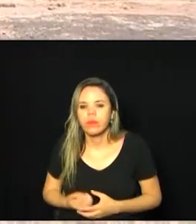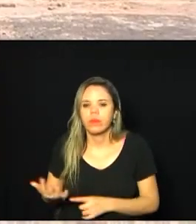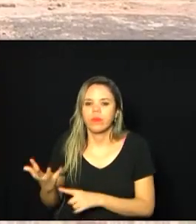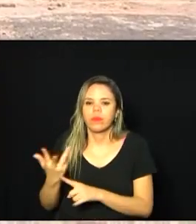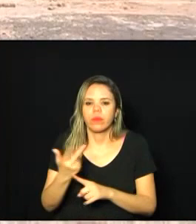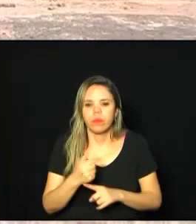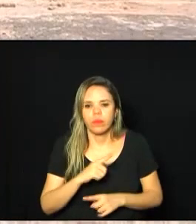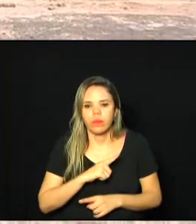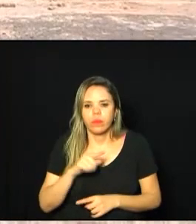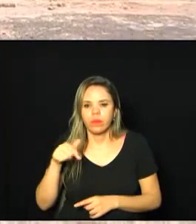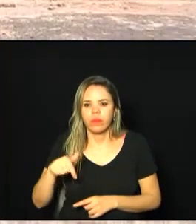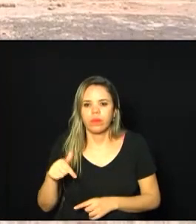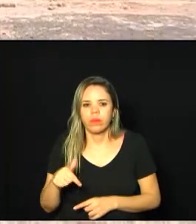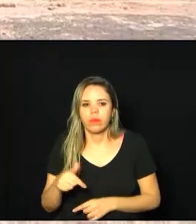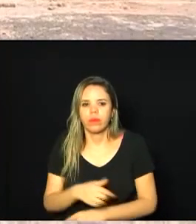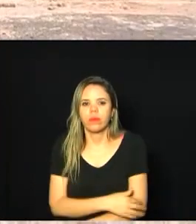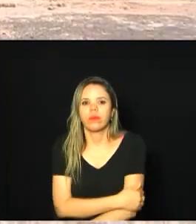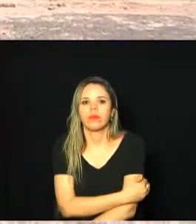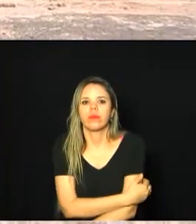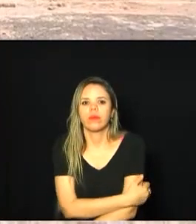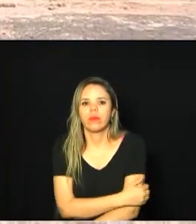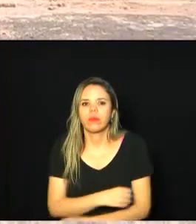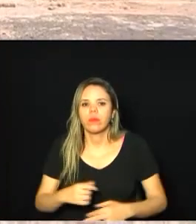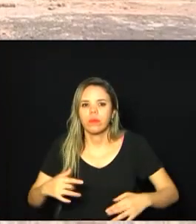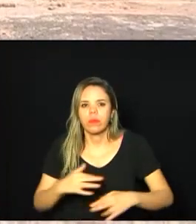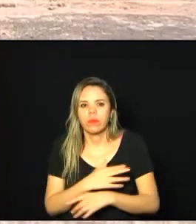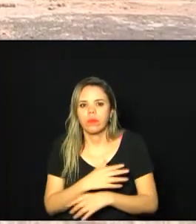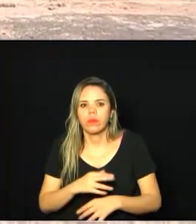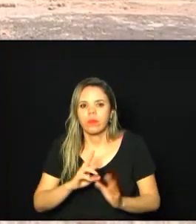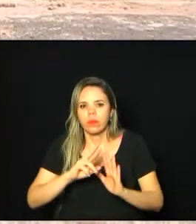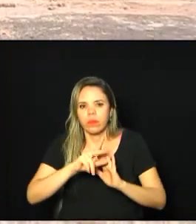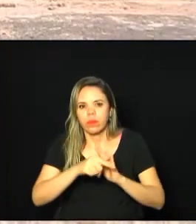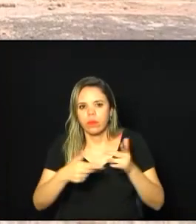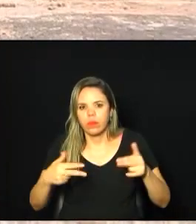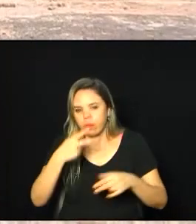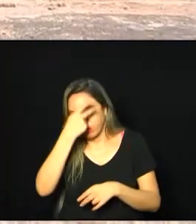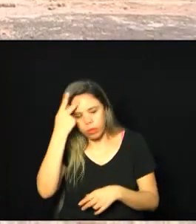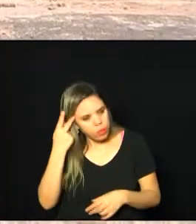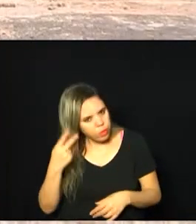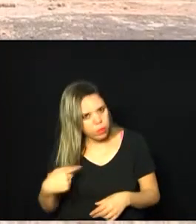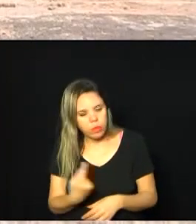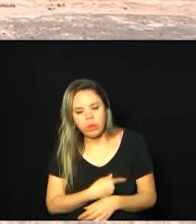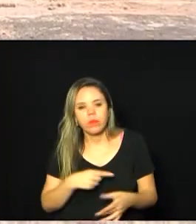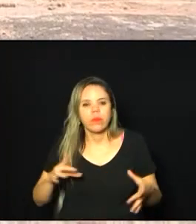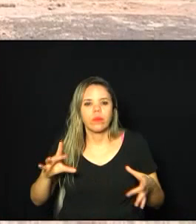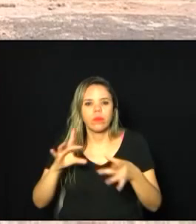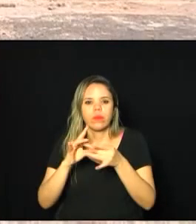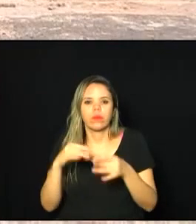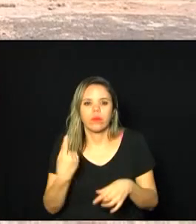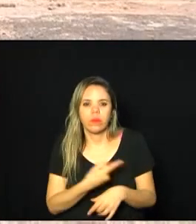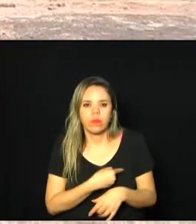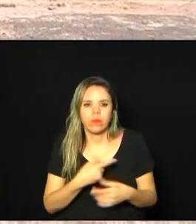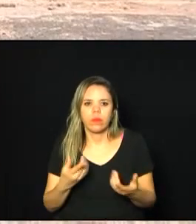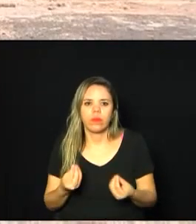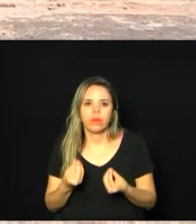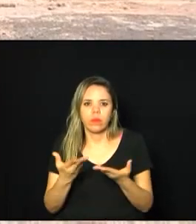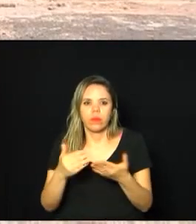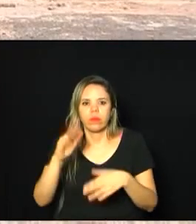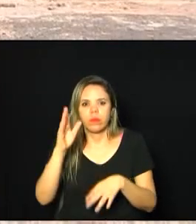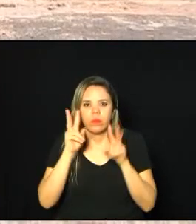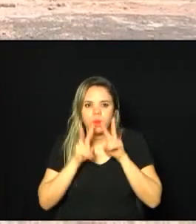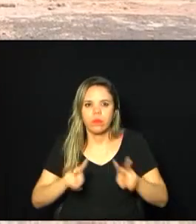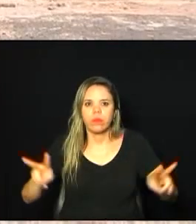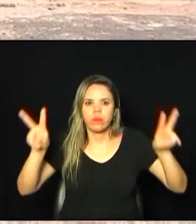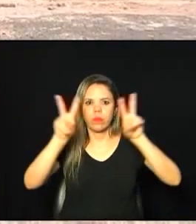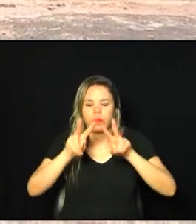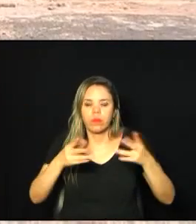artística que teve aqui, essa intervenção urbana, várias outras pessoas associaram a nós, dando mais